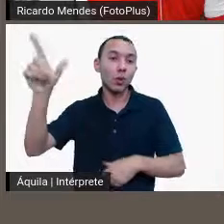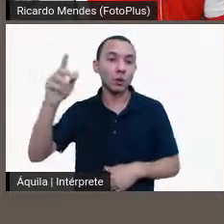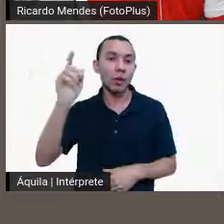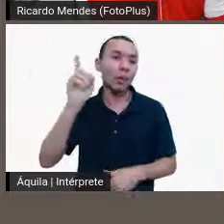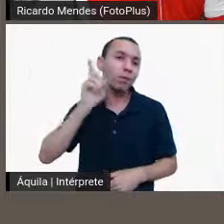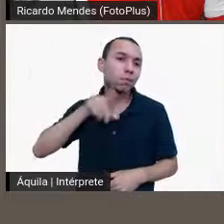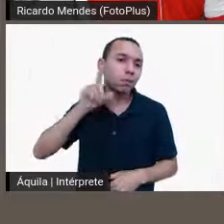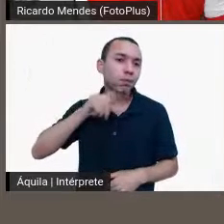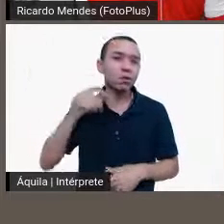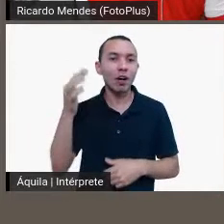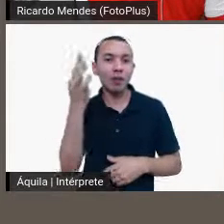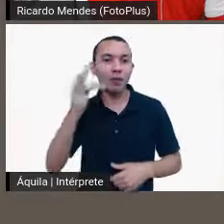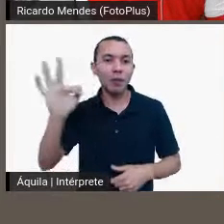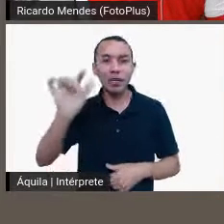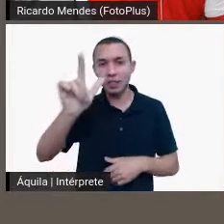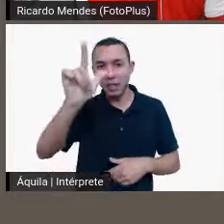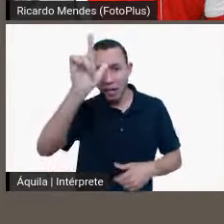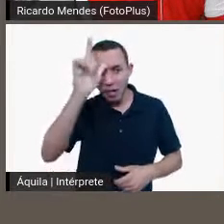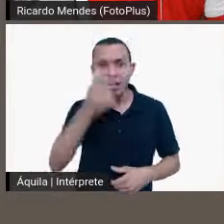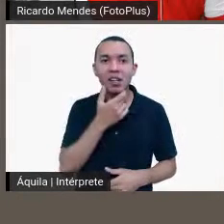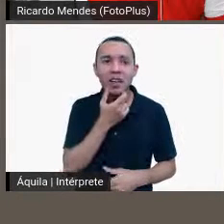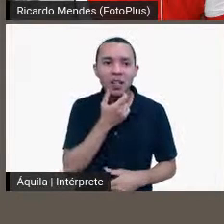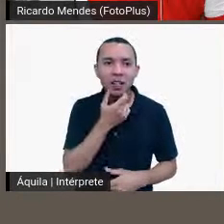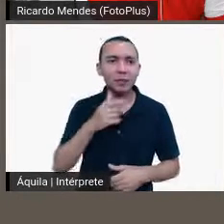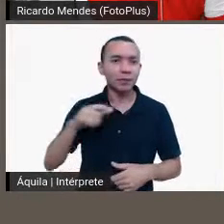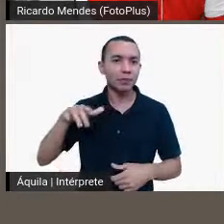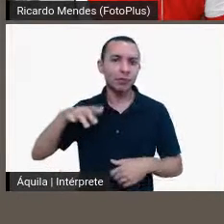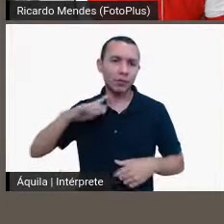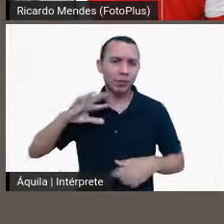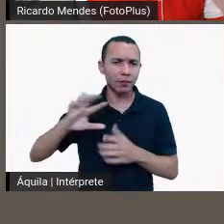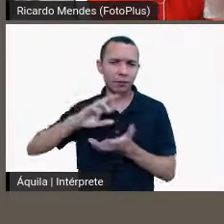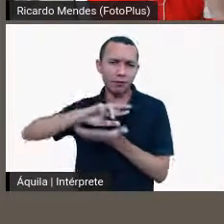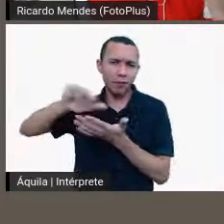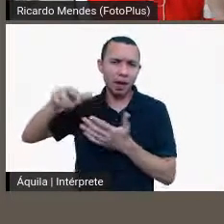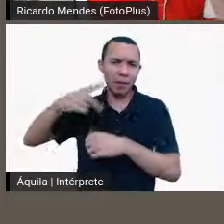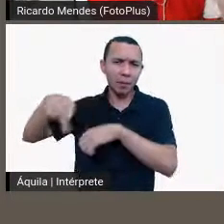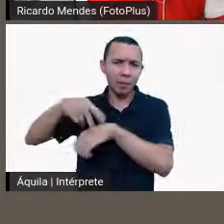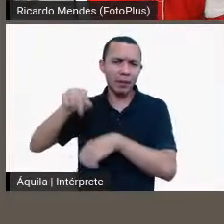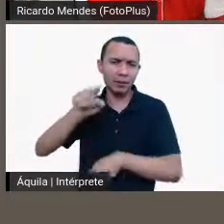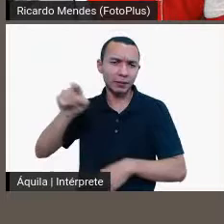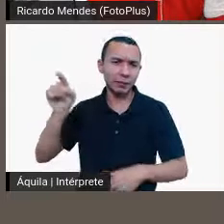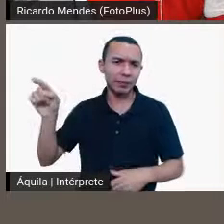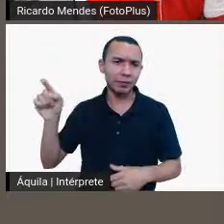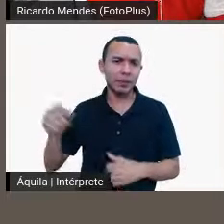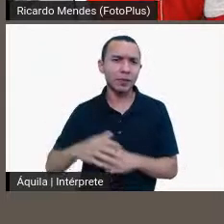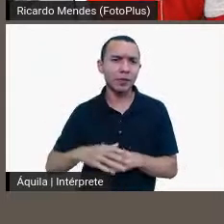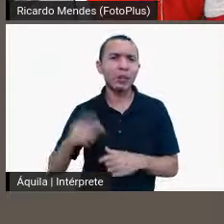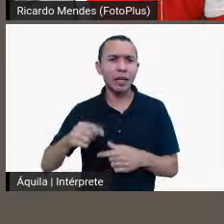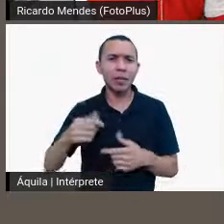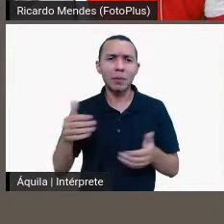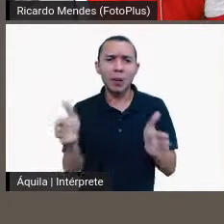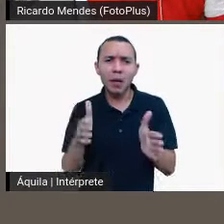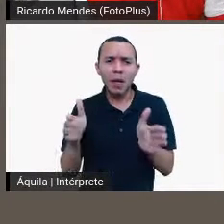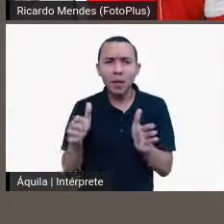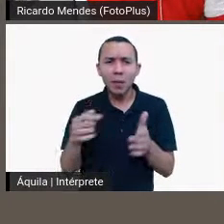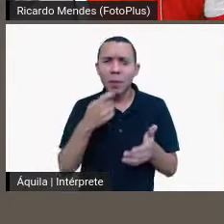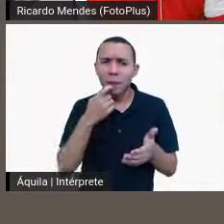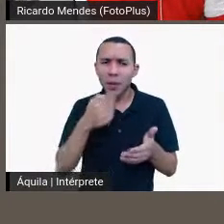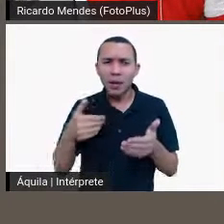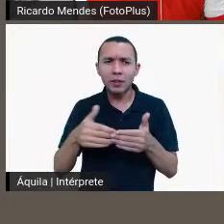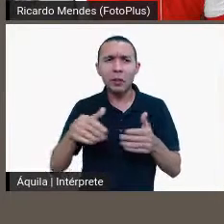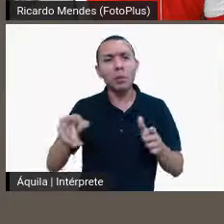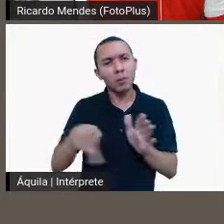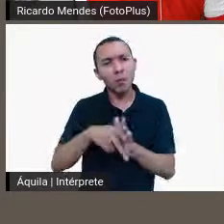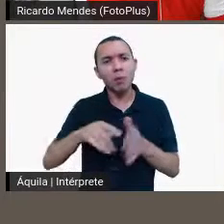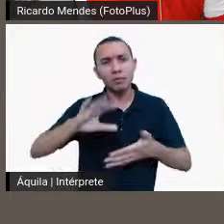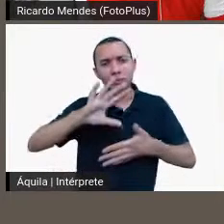França, Inglaterra e Alemanha, grande parte das histórias regionais surge no intervalo de tempo muito próximo, como no caso latino-americano,